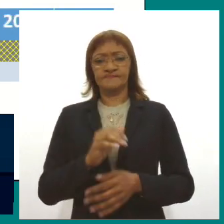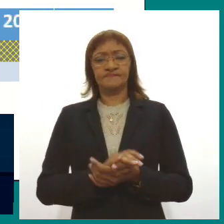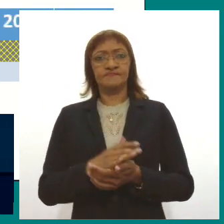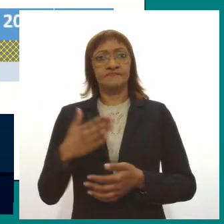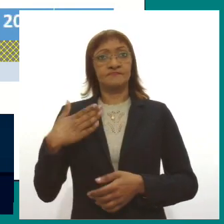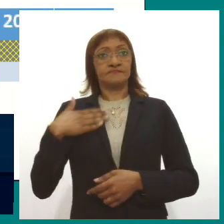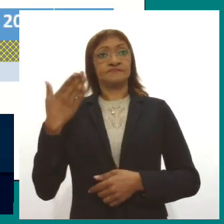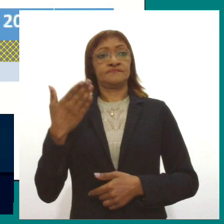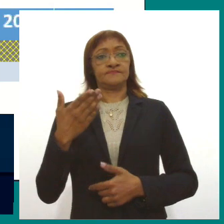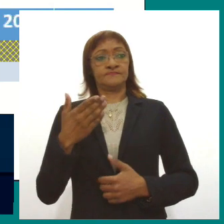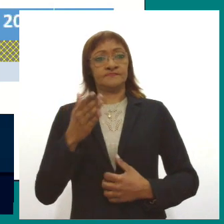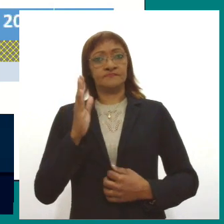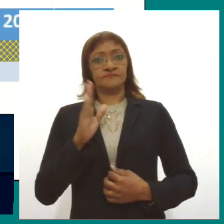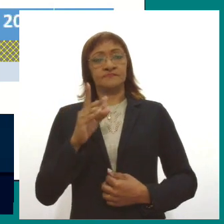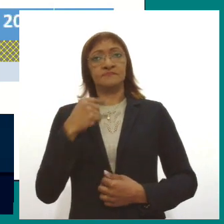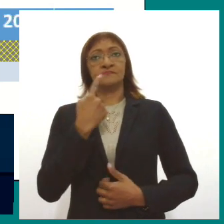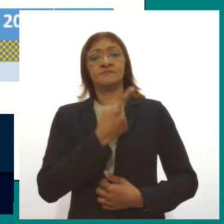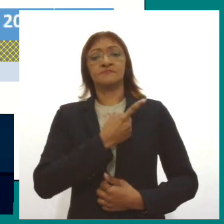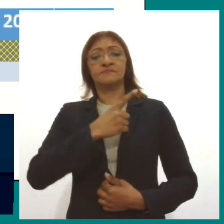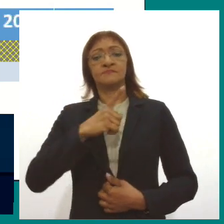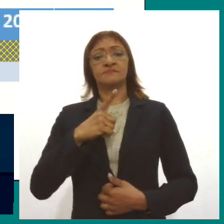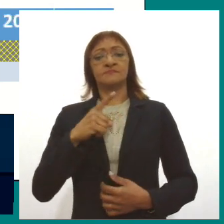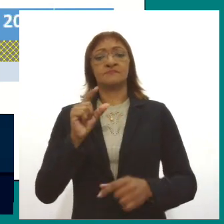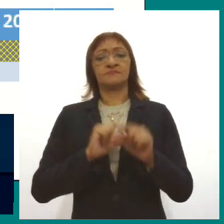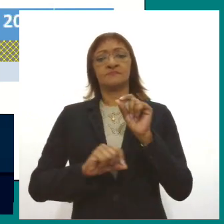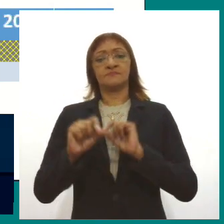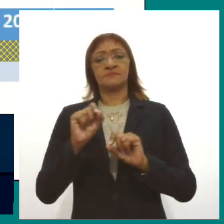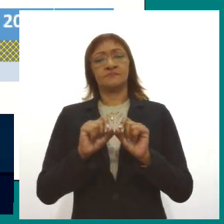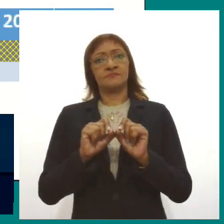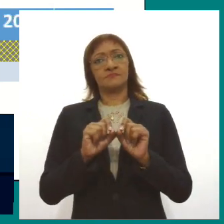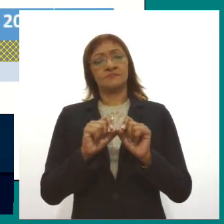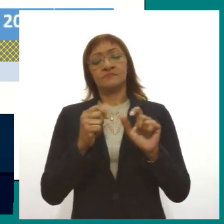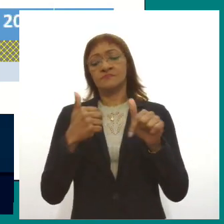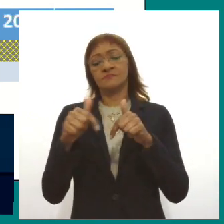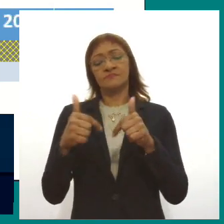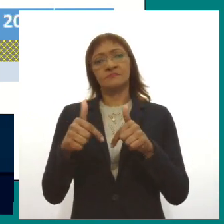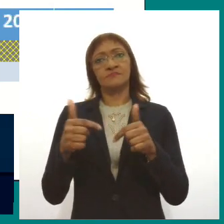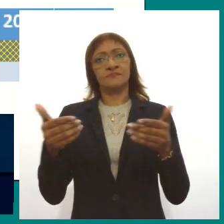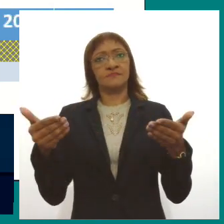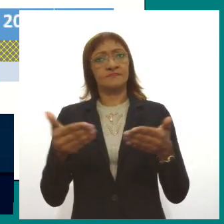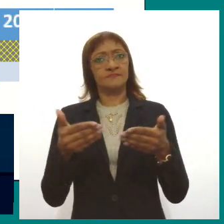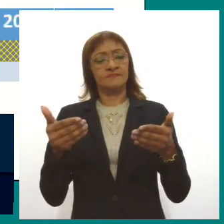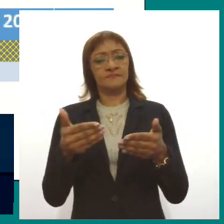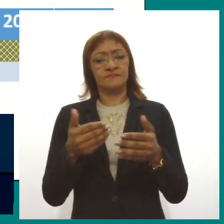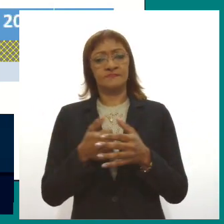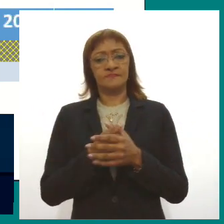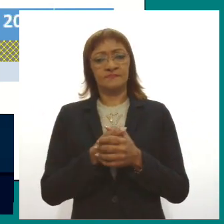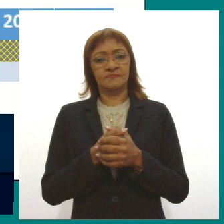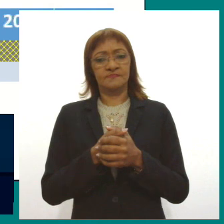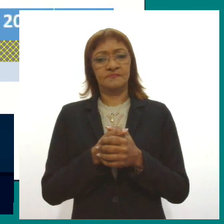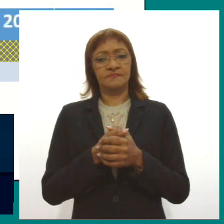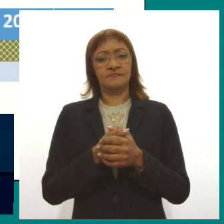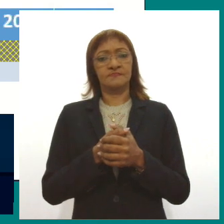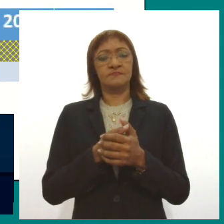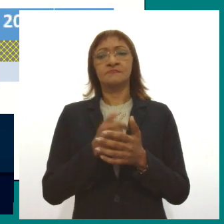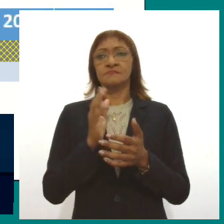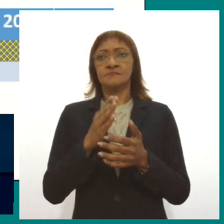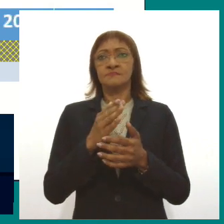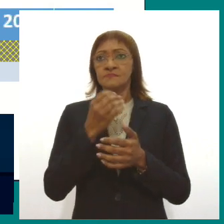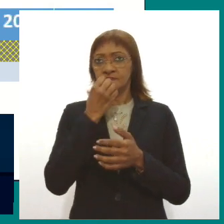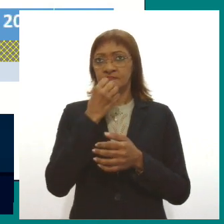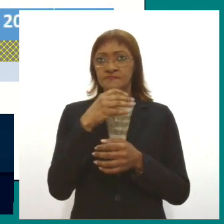surpresa nossa, o passivo que nós tínhamos na emissão da outorga, com esse trabalho virtual, inclusive, deu uma celeridade ao